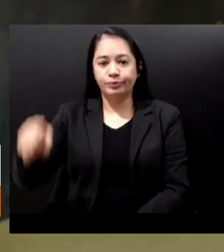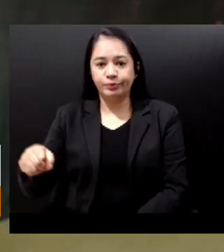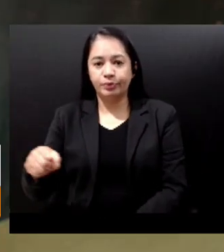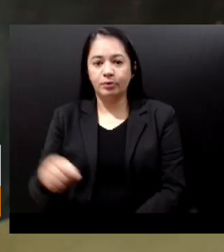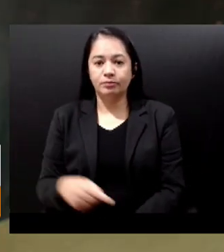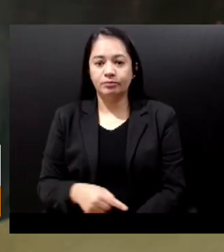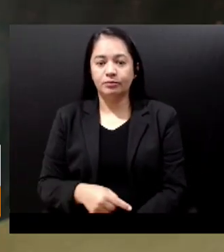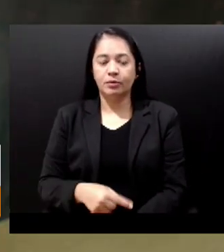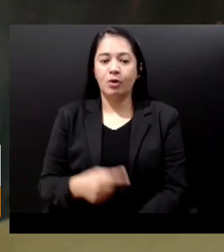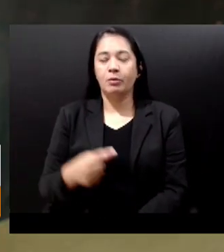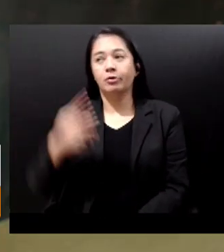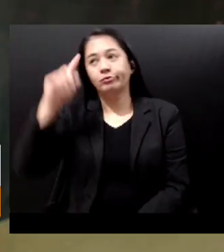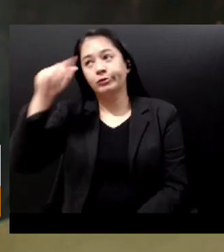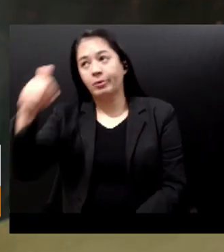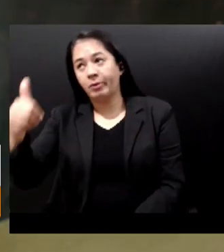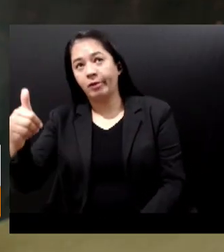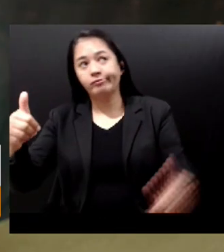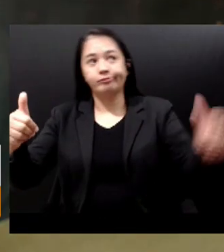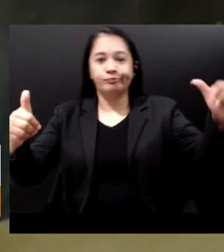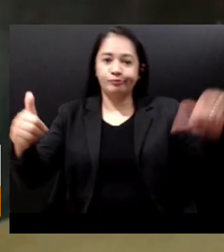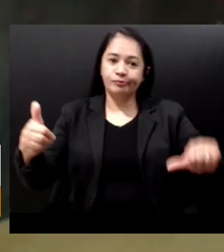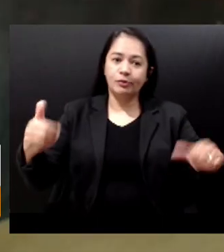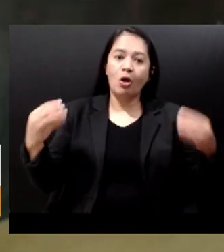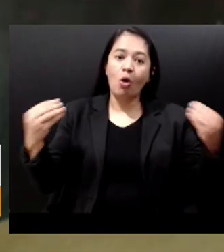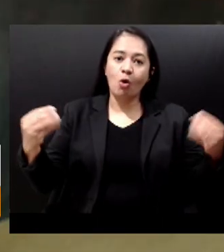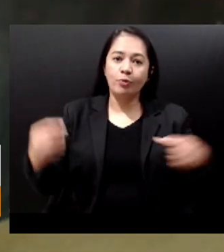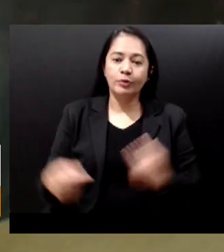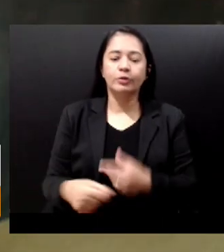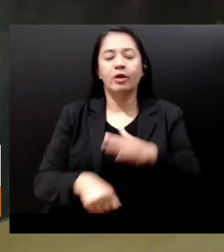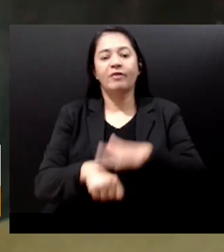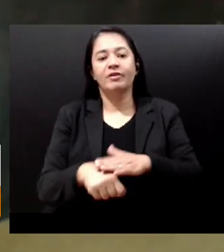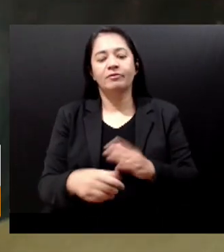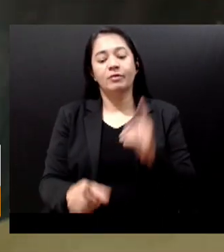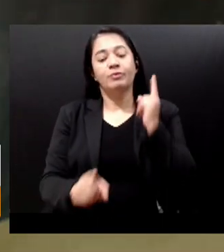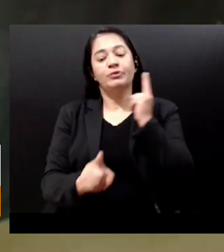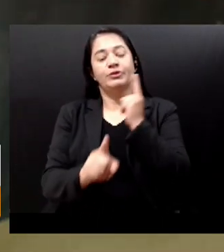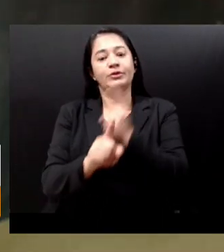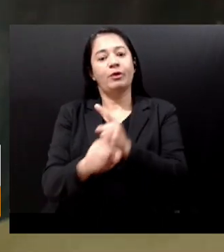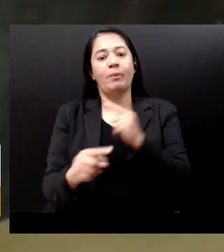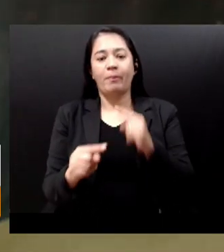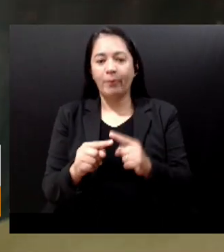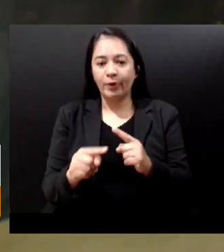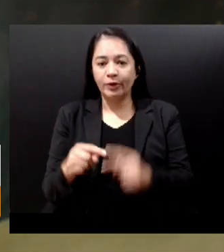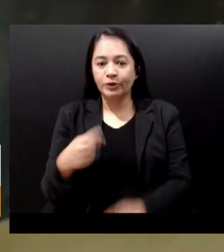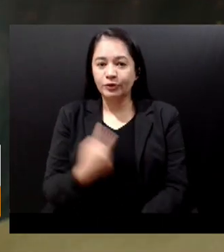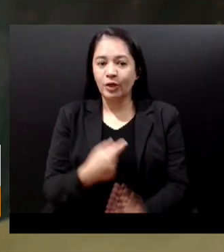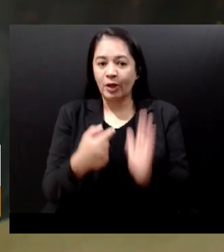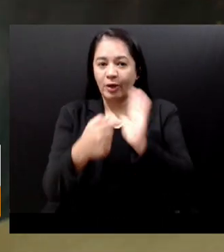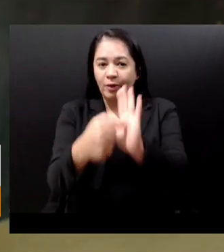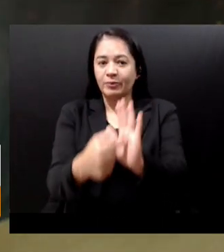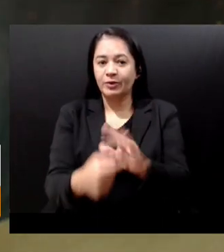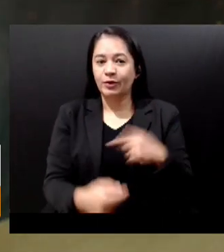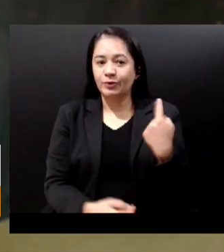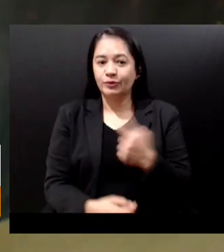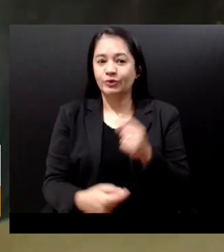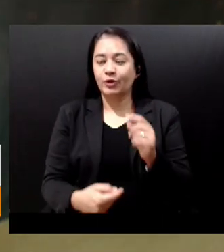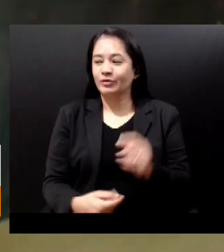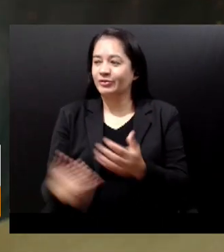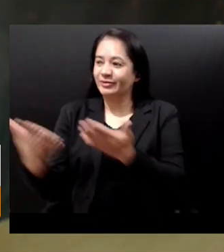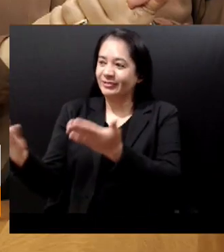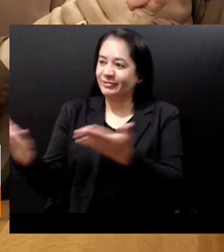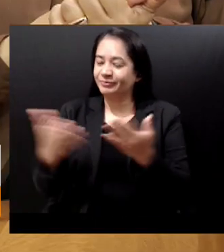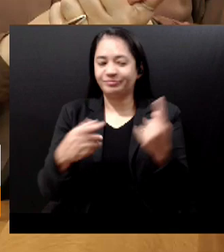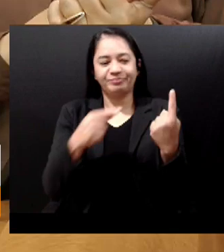você não tá. E daí você fala, como a gente faz? Vamos descobrir, porque nós vamos apresentar os nossos convidados. A nossa psicóloga